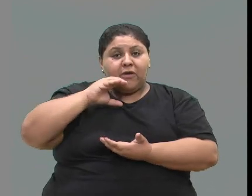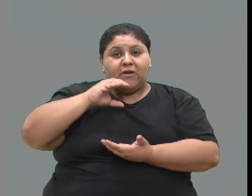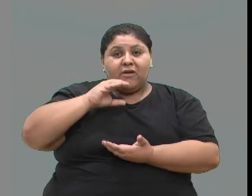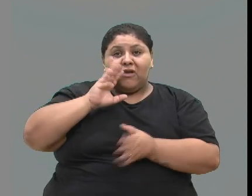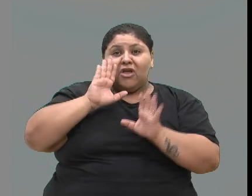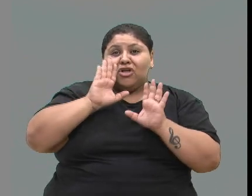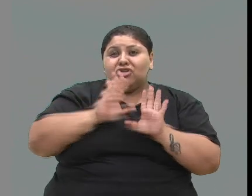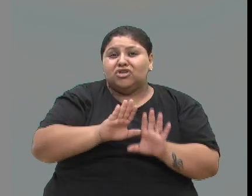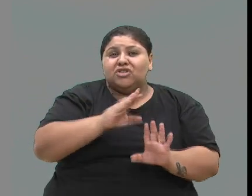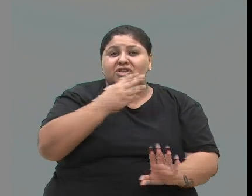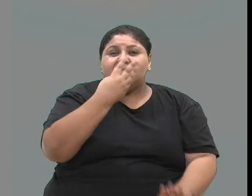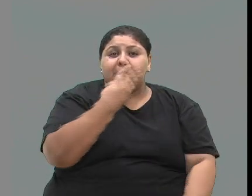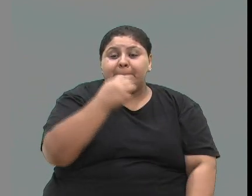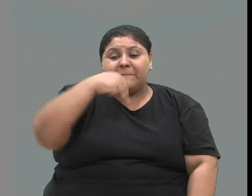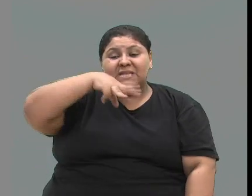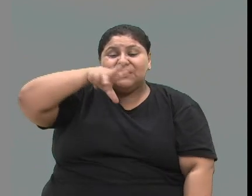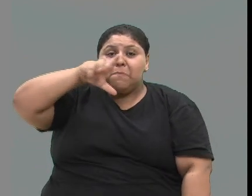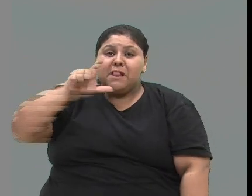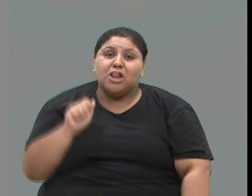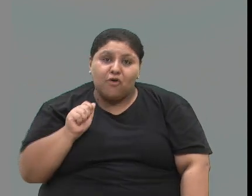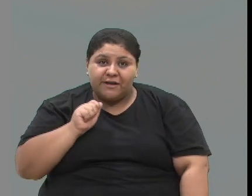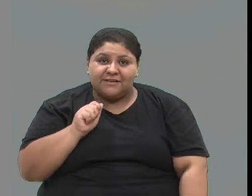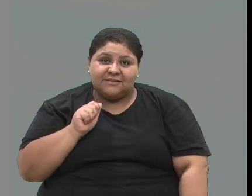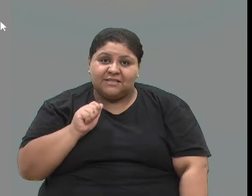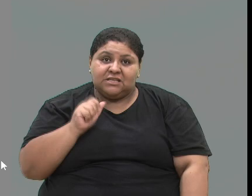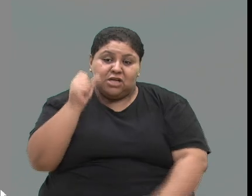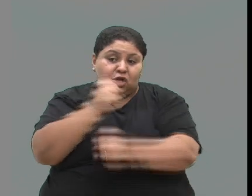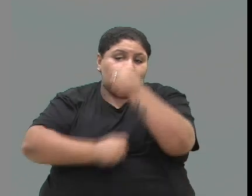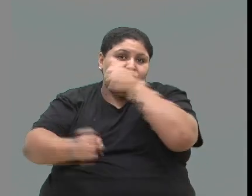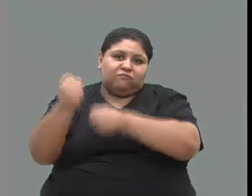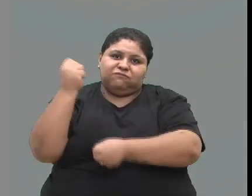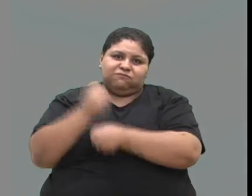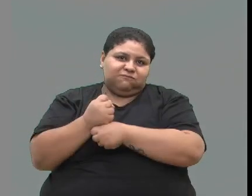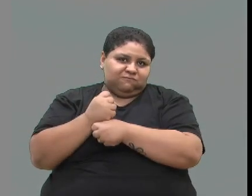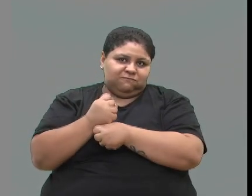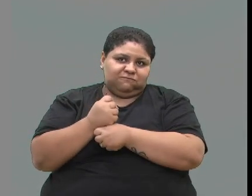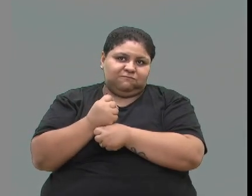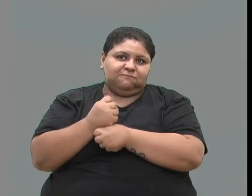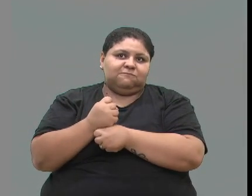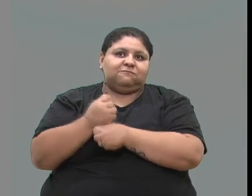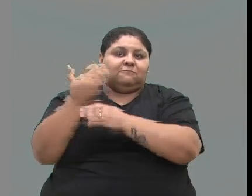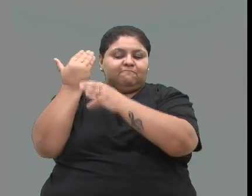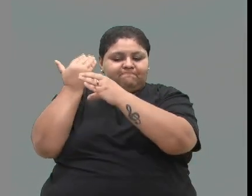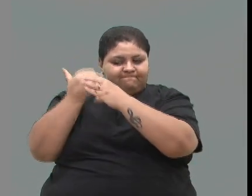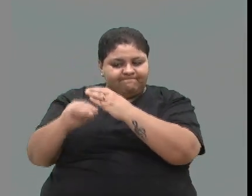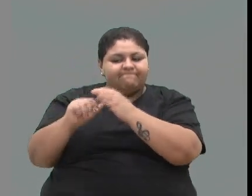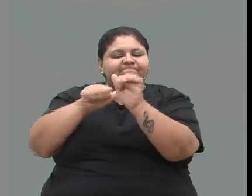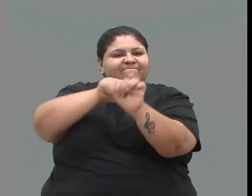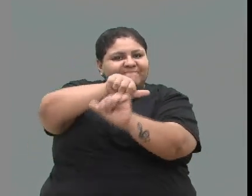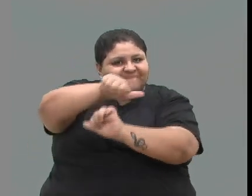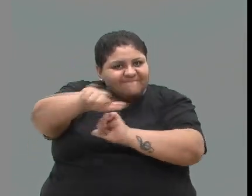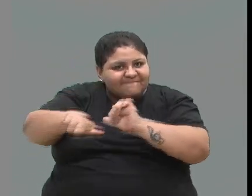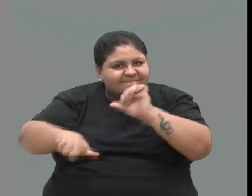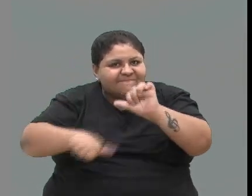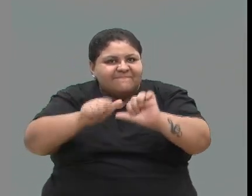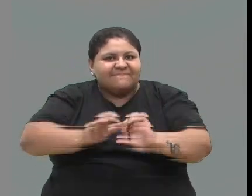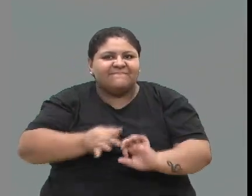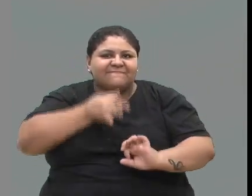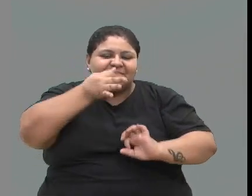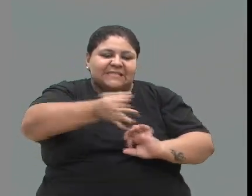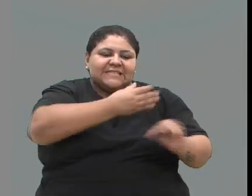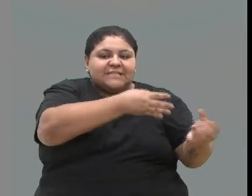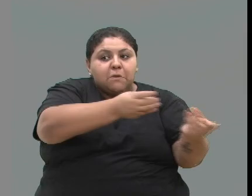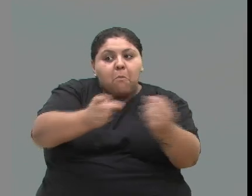ficaram menos de 3 milhões no ano passado. Destine e mude o destino de